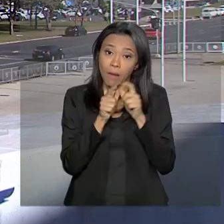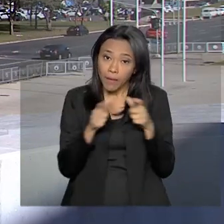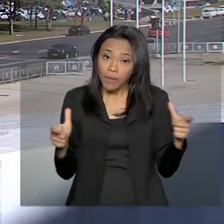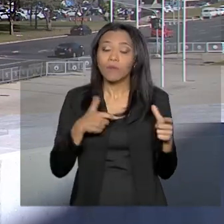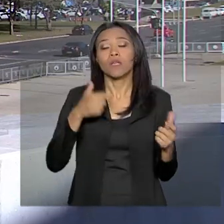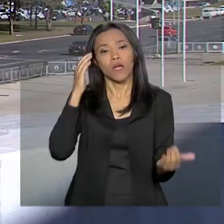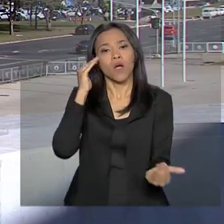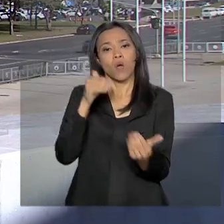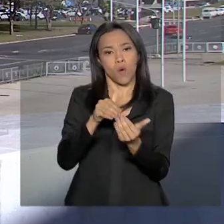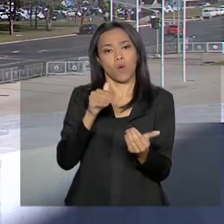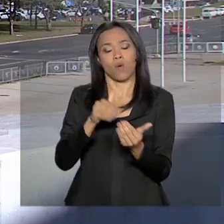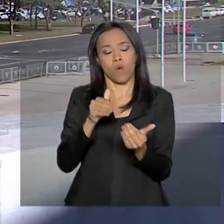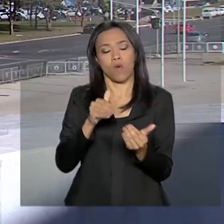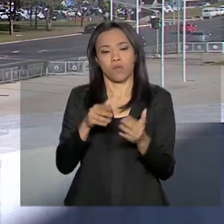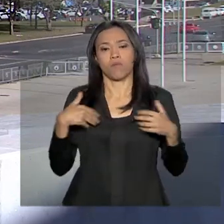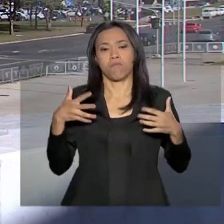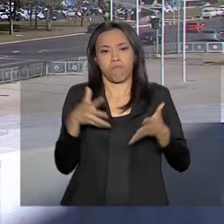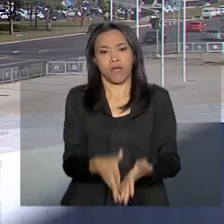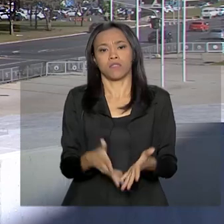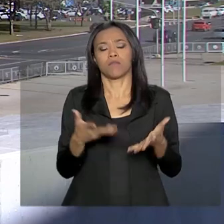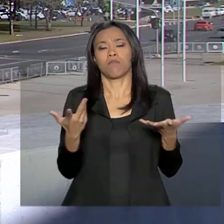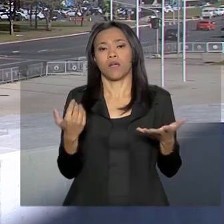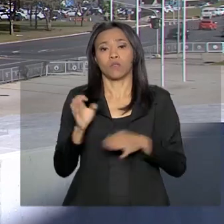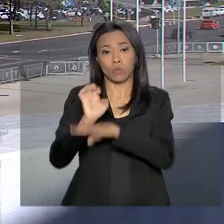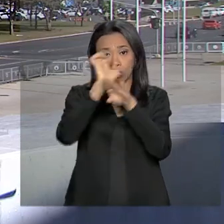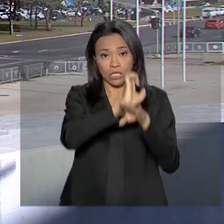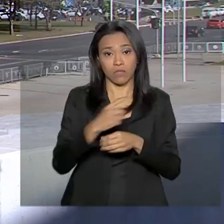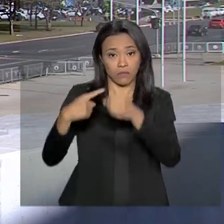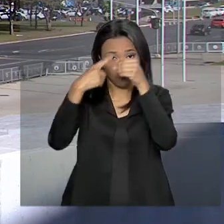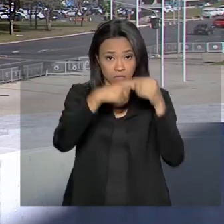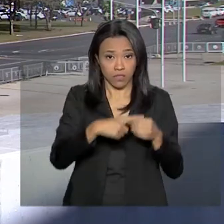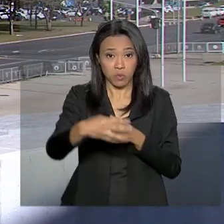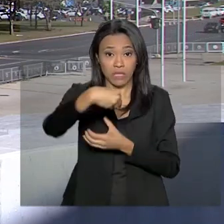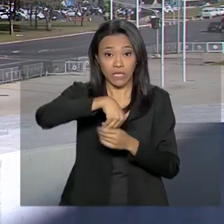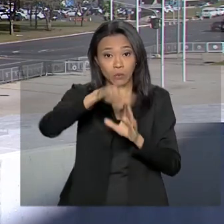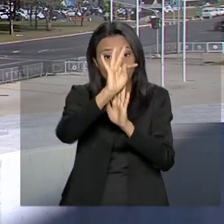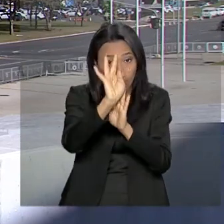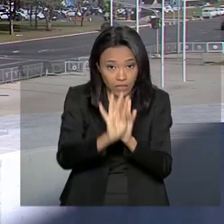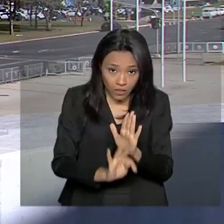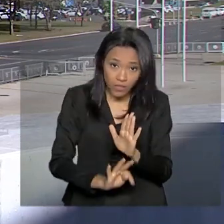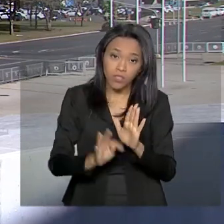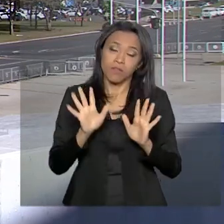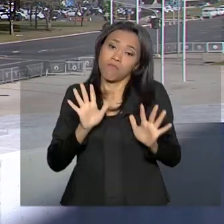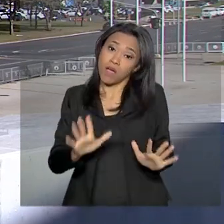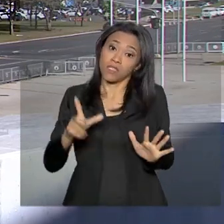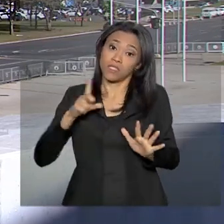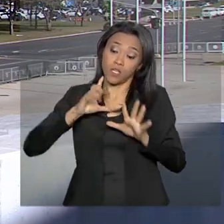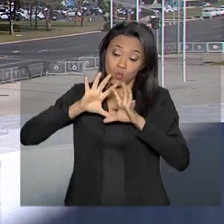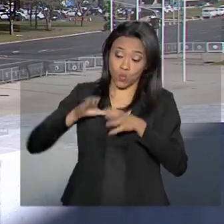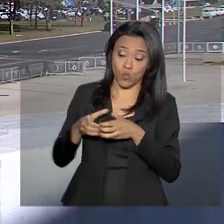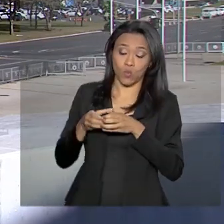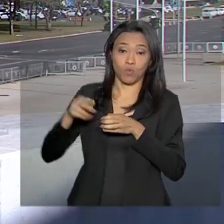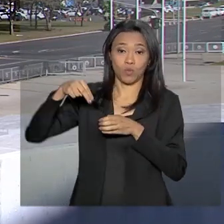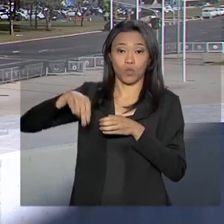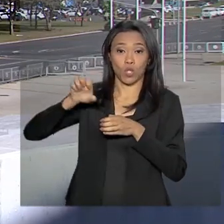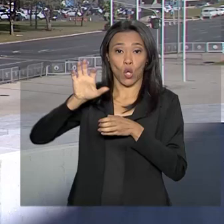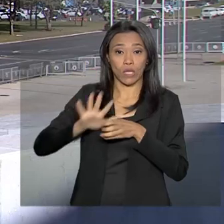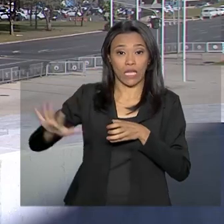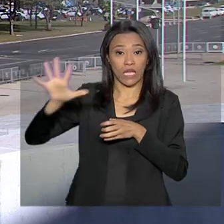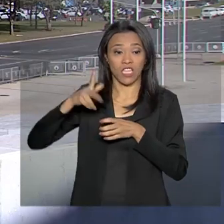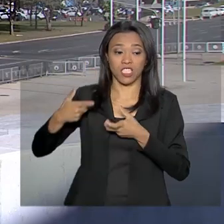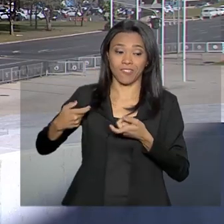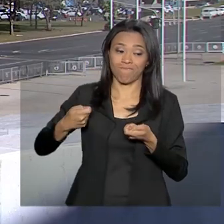manutenção de estados e municípios no texto da reforma, né? Mas existe ali uma resistência na bancada do Nordeste. Entre os